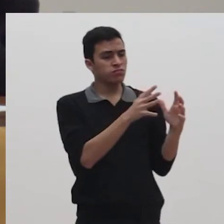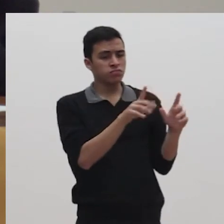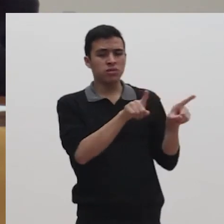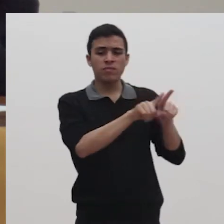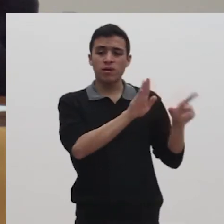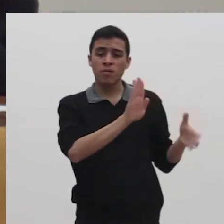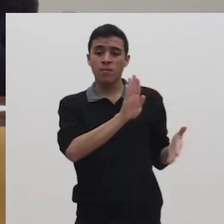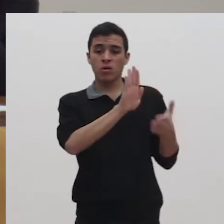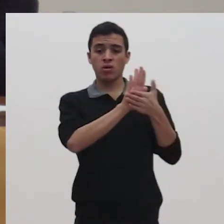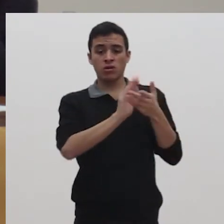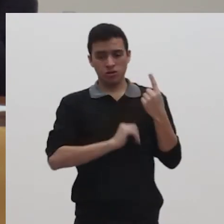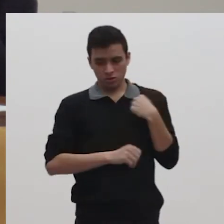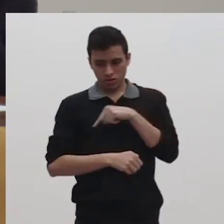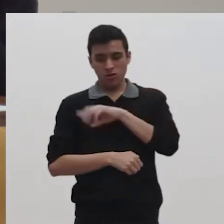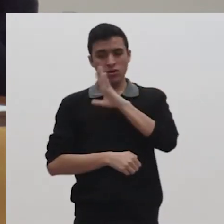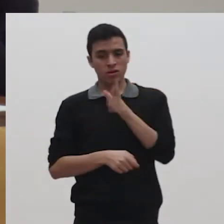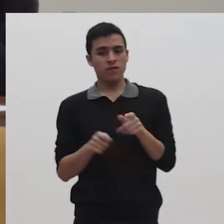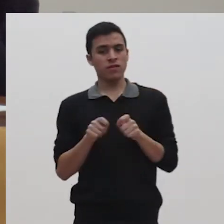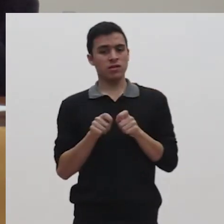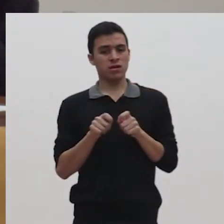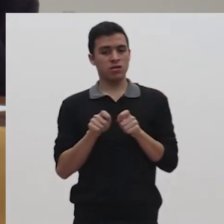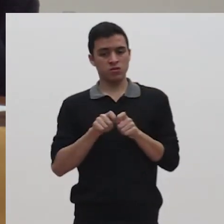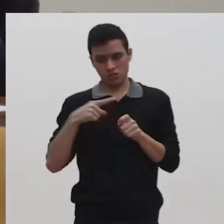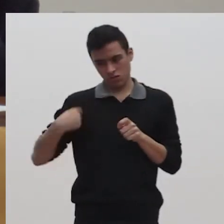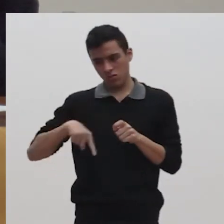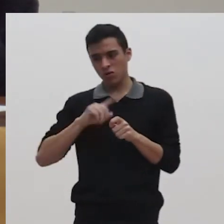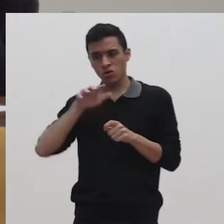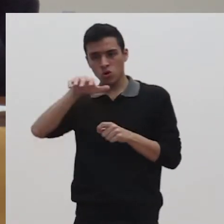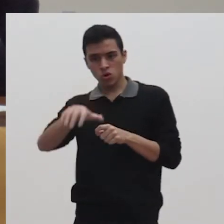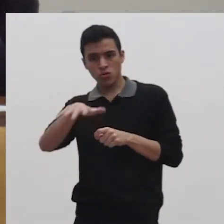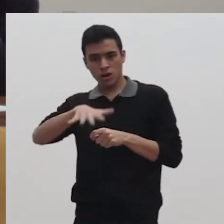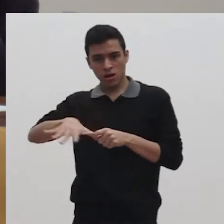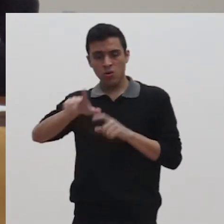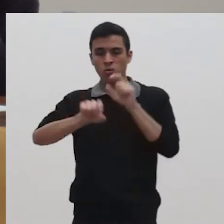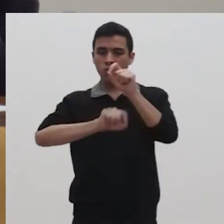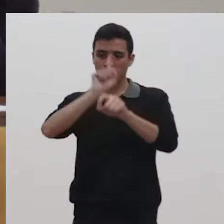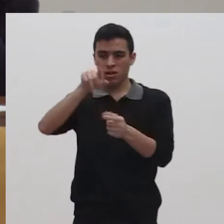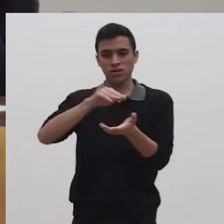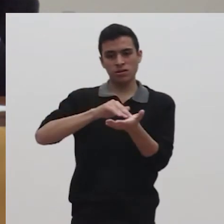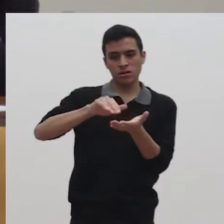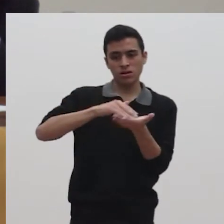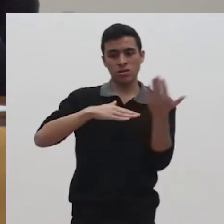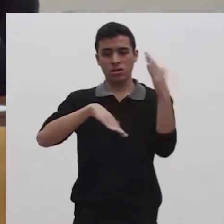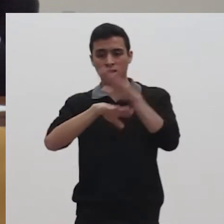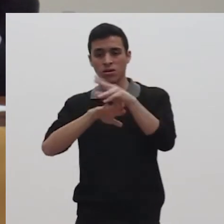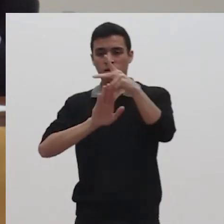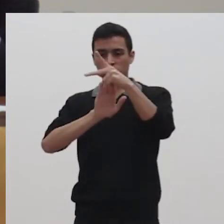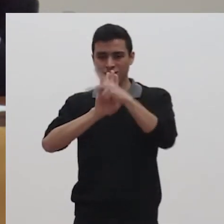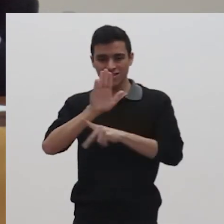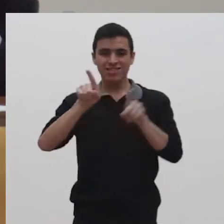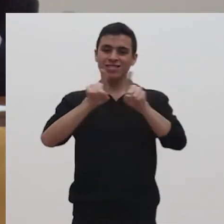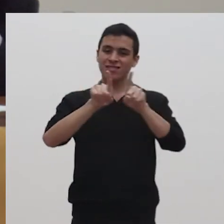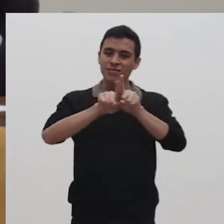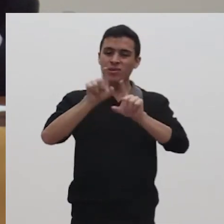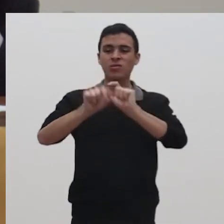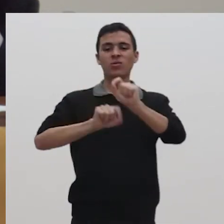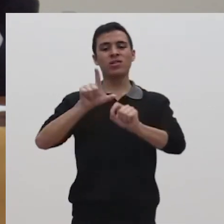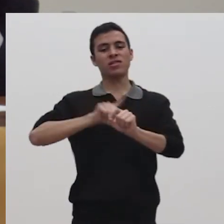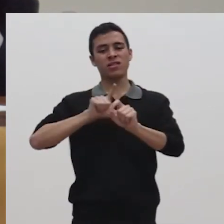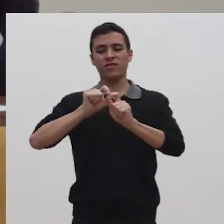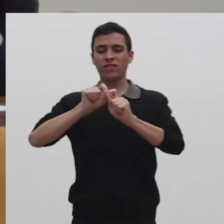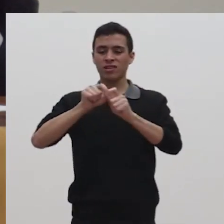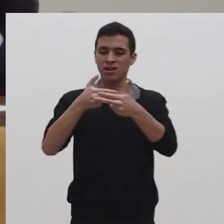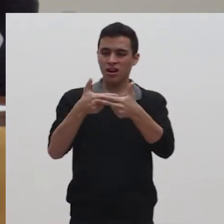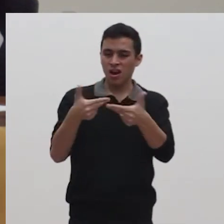uma proposta que nós já executamos nos nossos setores, que é a Secretaria de Apoio a Projetos, que também tem feito com que